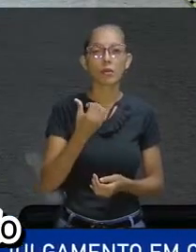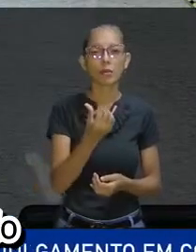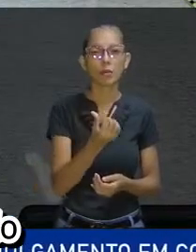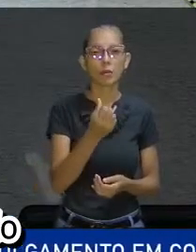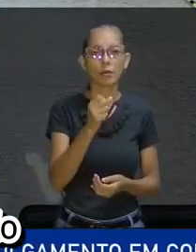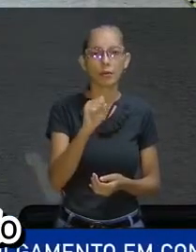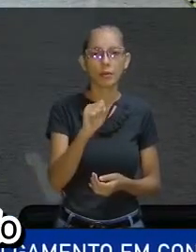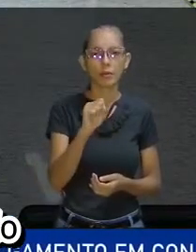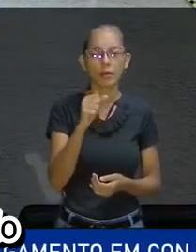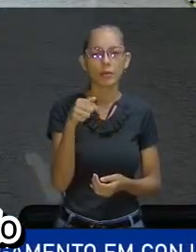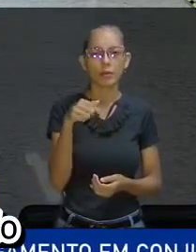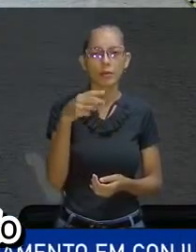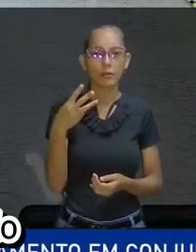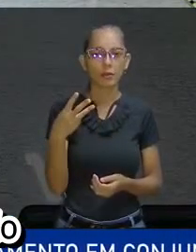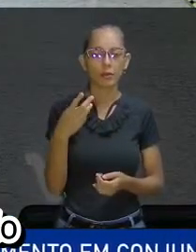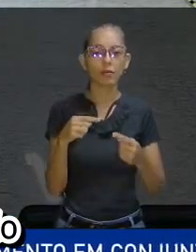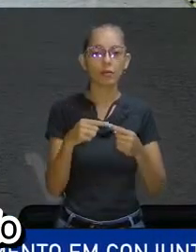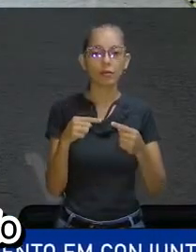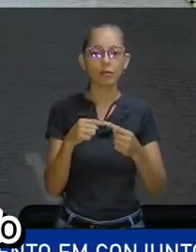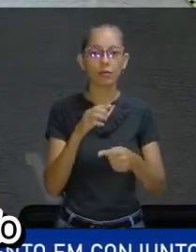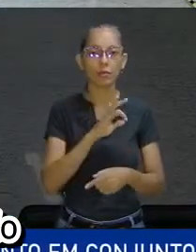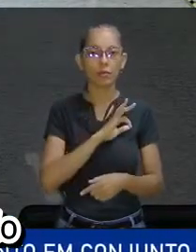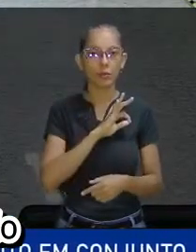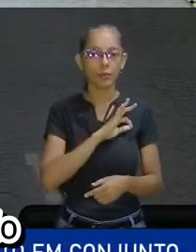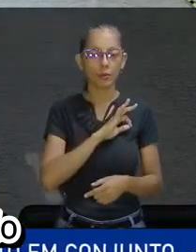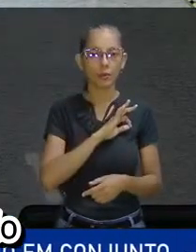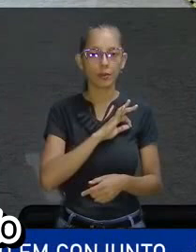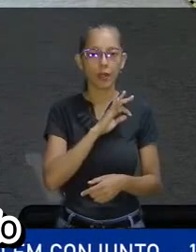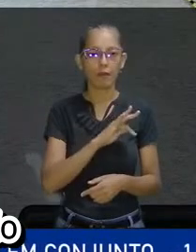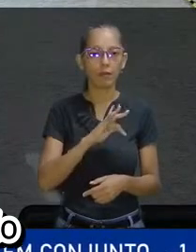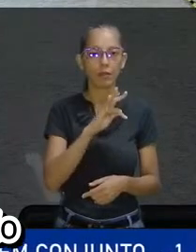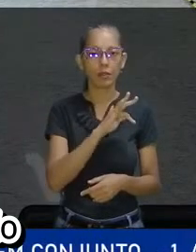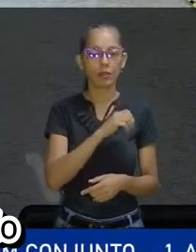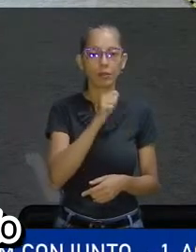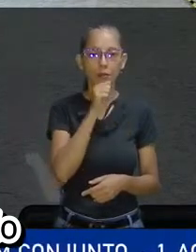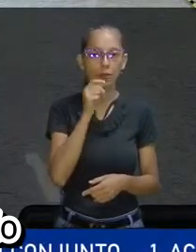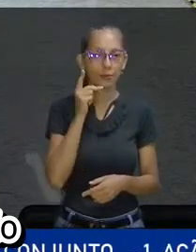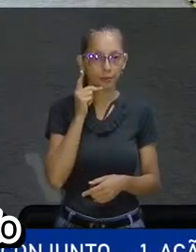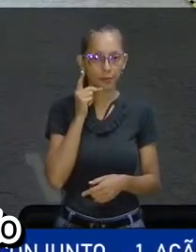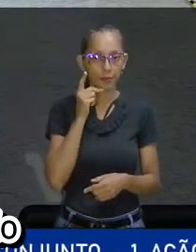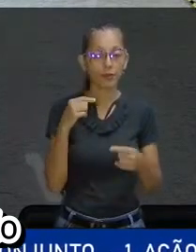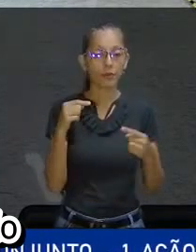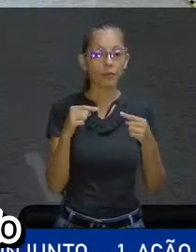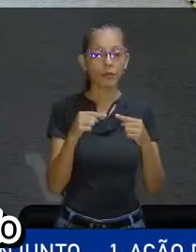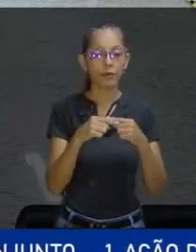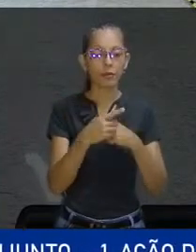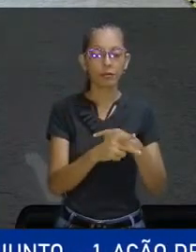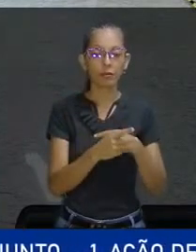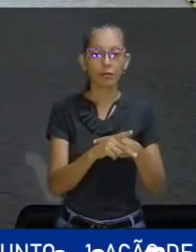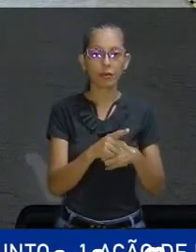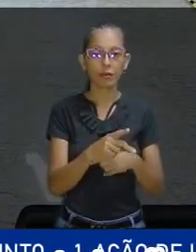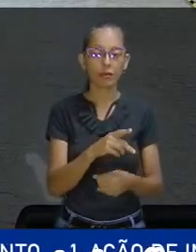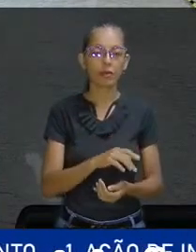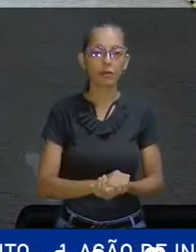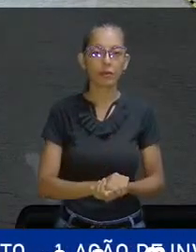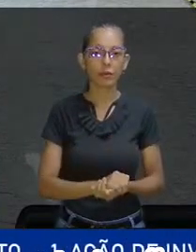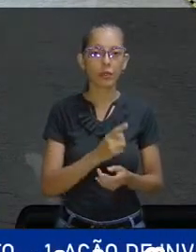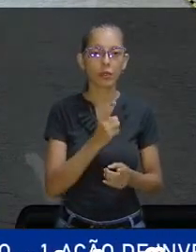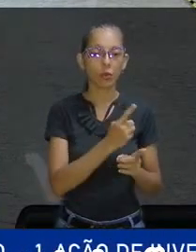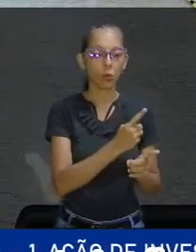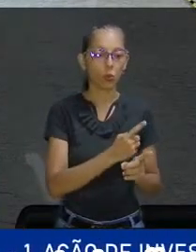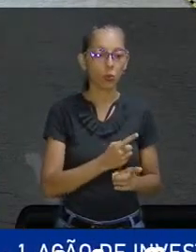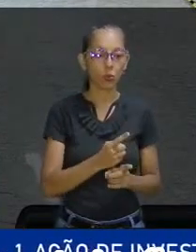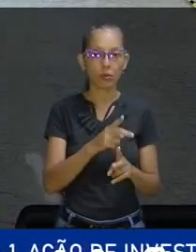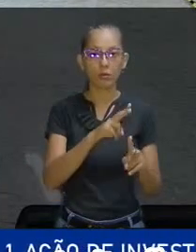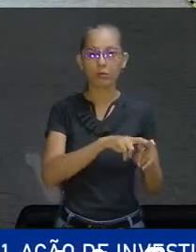68873, da Polícia Federal do Amapá, e da busca e apreensão no bojo do processo número